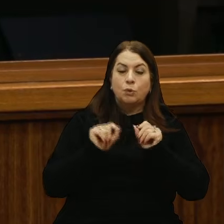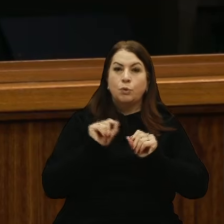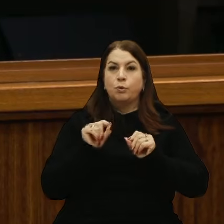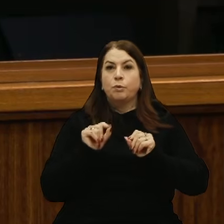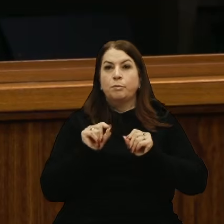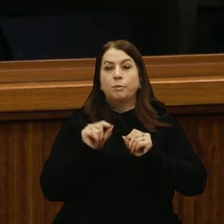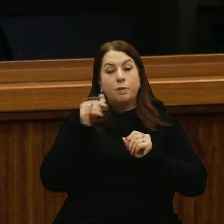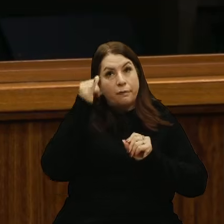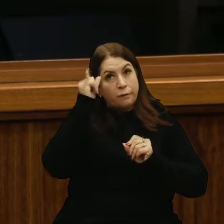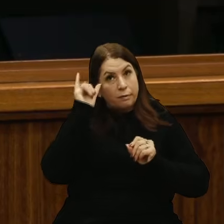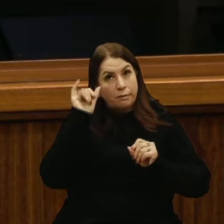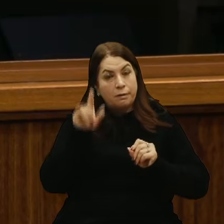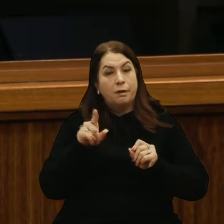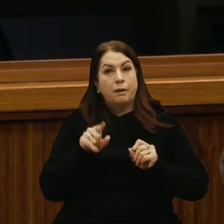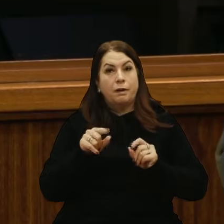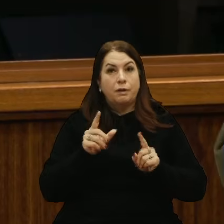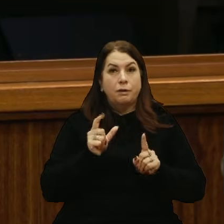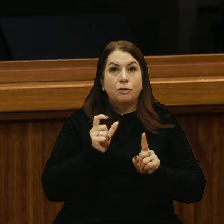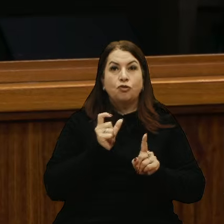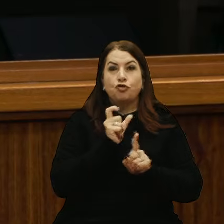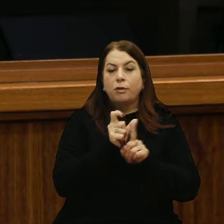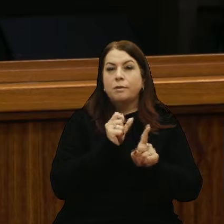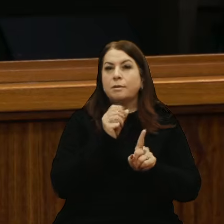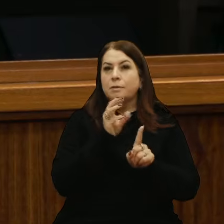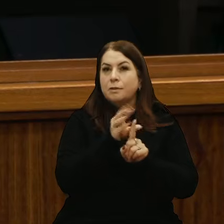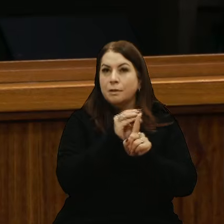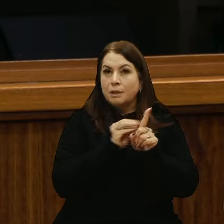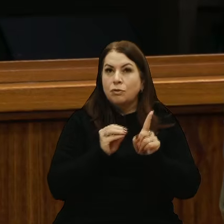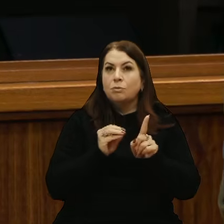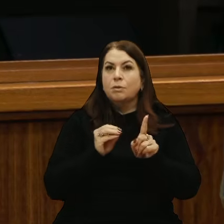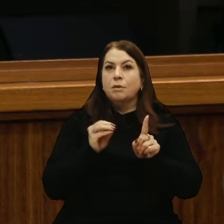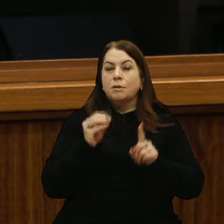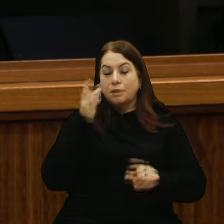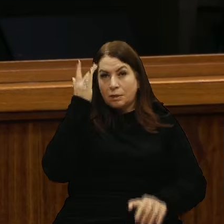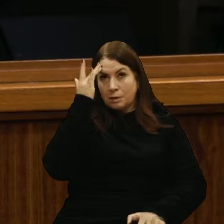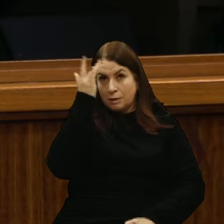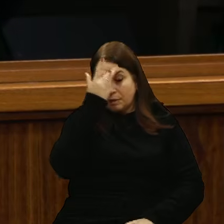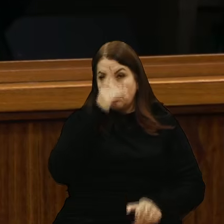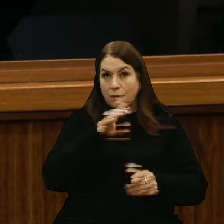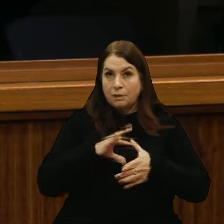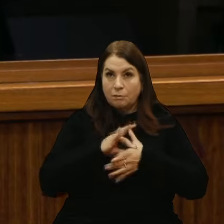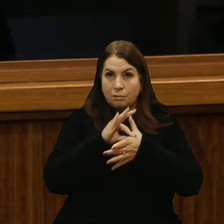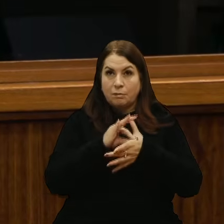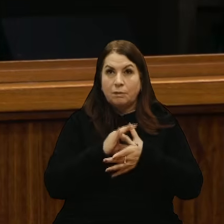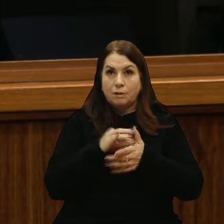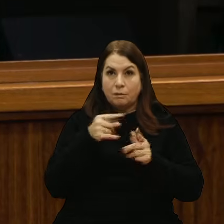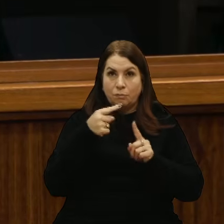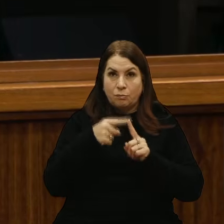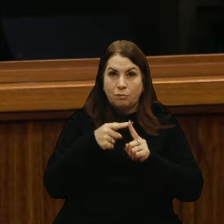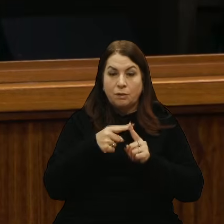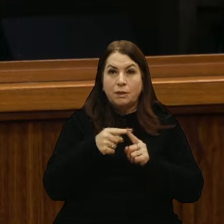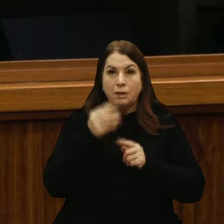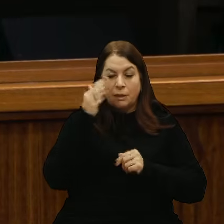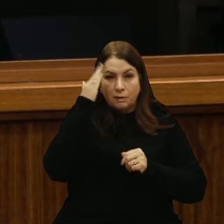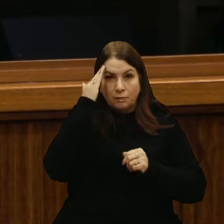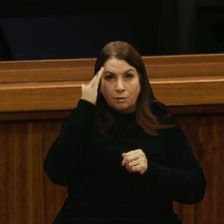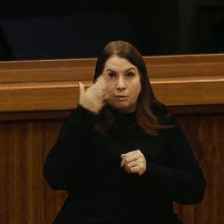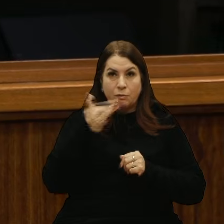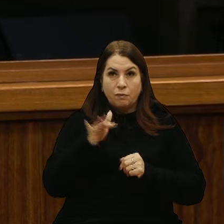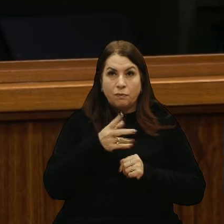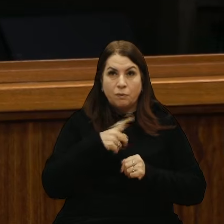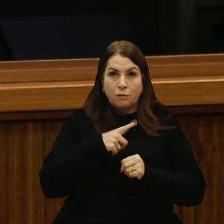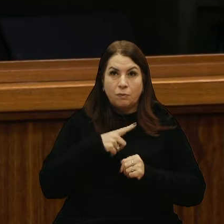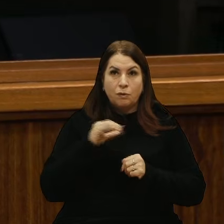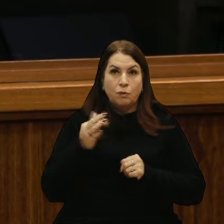a prevenção de assédio, a questão da saúde mental e a liderança positiva? Eu sei que talvez não se